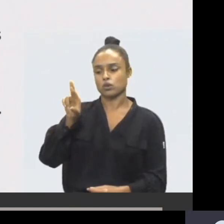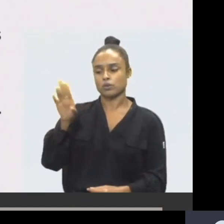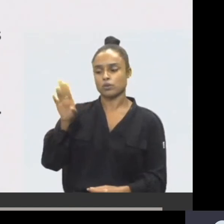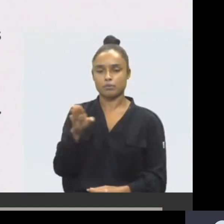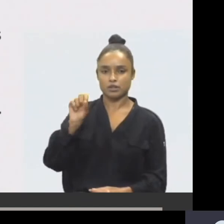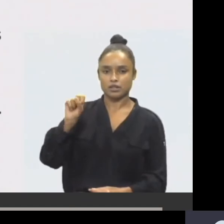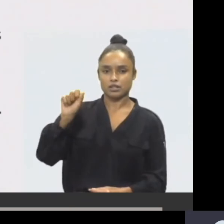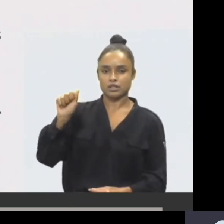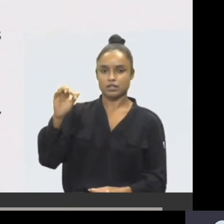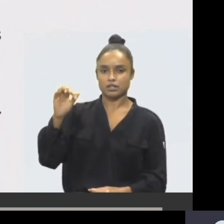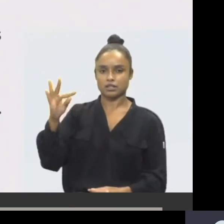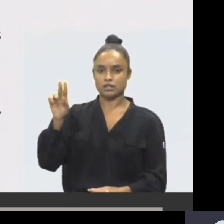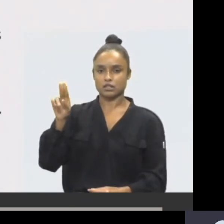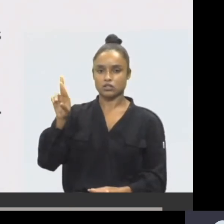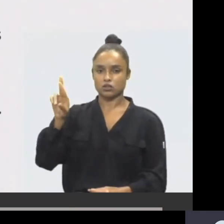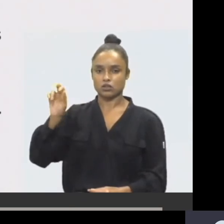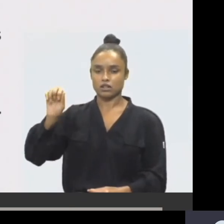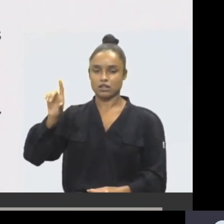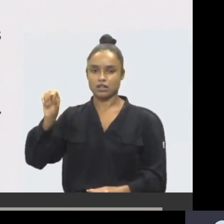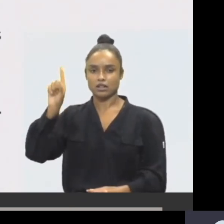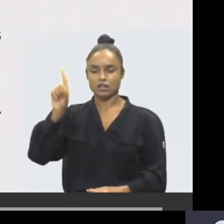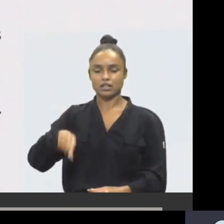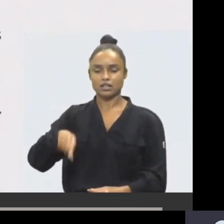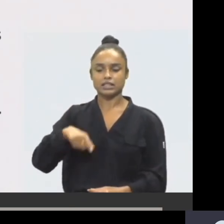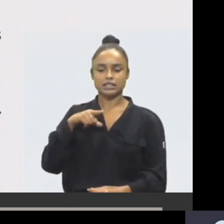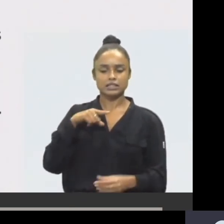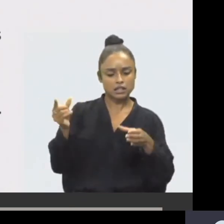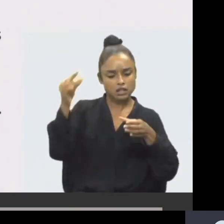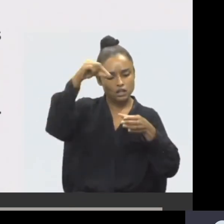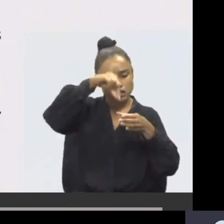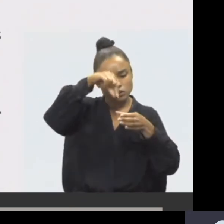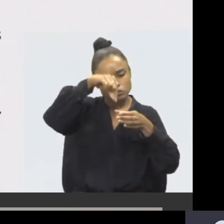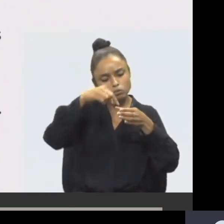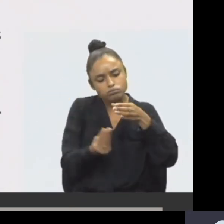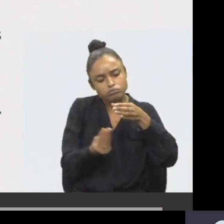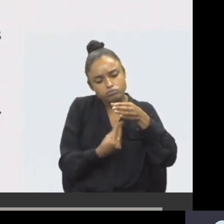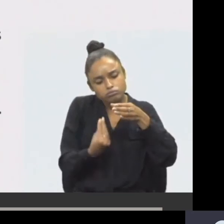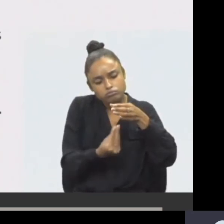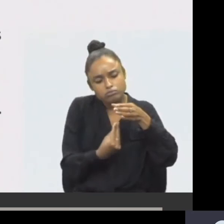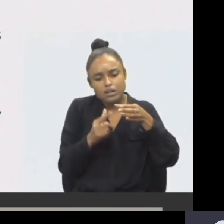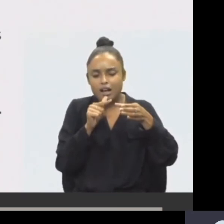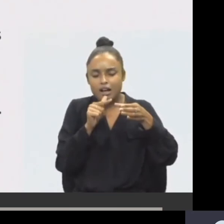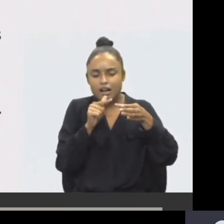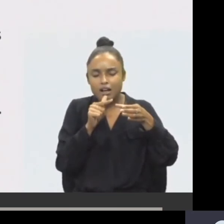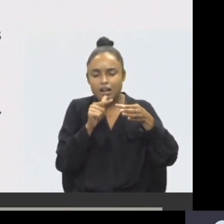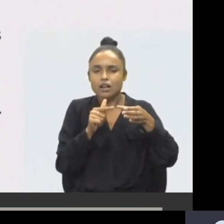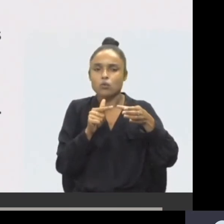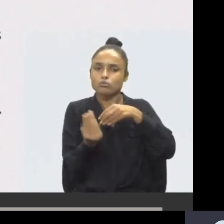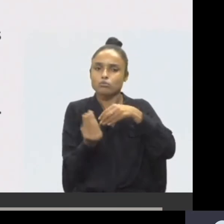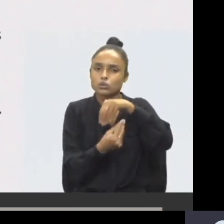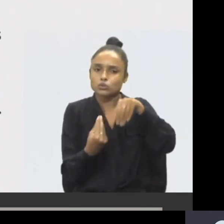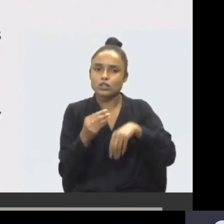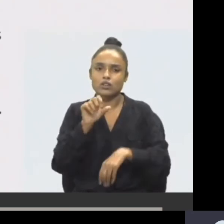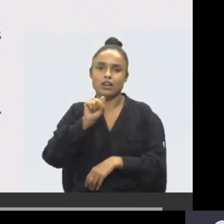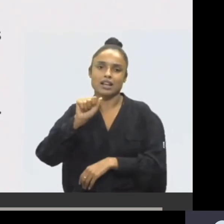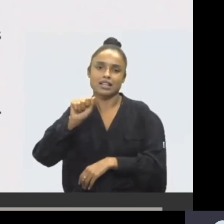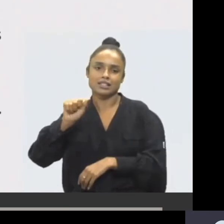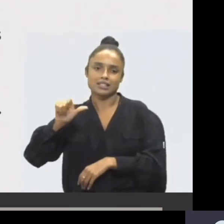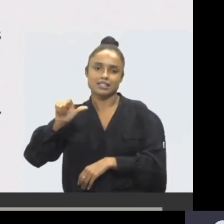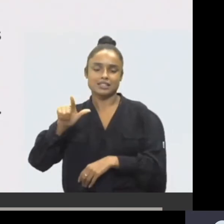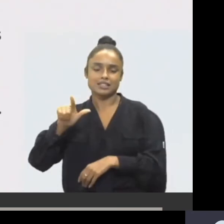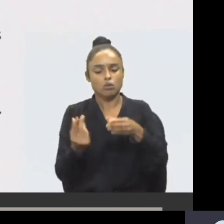solução que tem ali um sal dissolvido próximo ali ao seu ponto de saturação máximo, que seria a